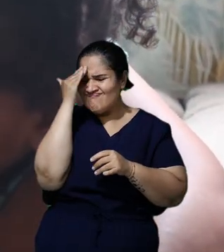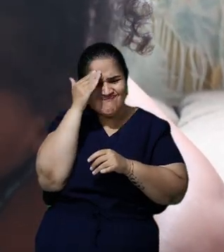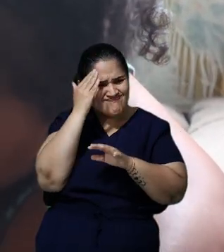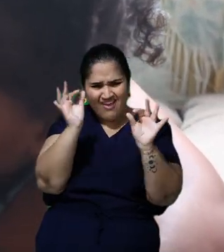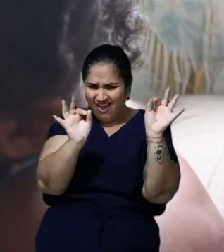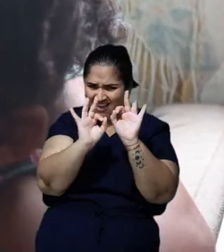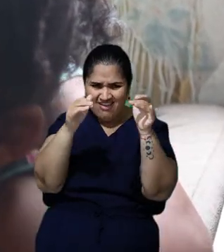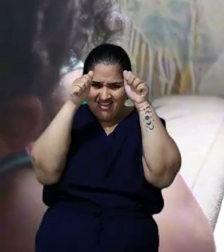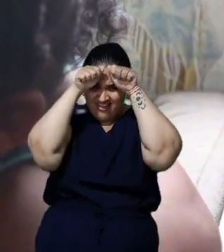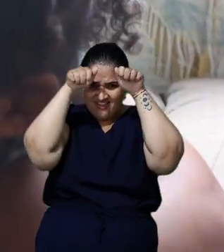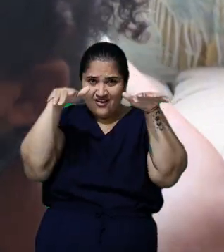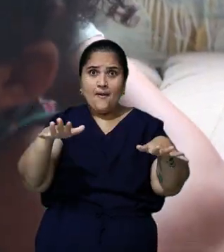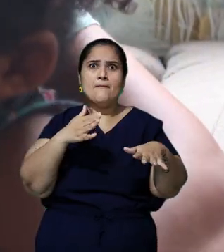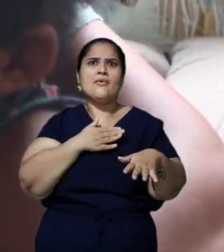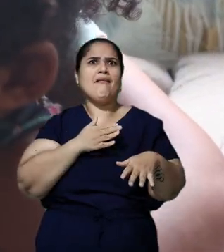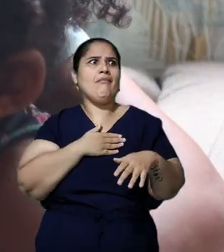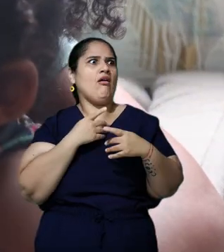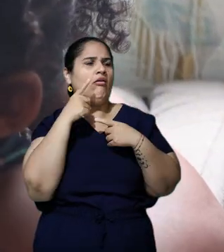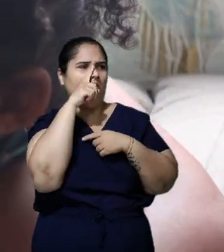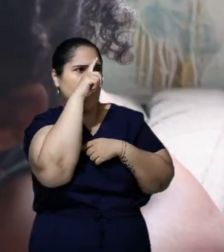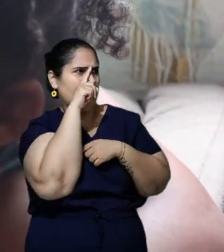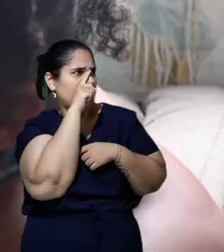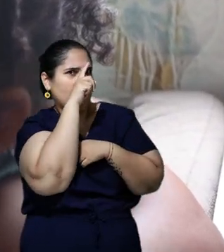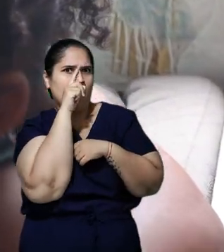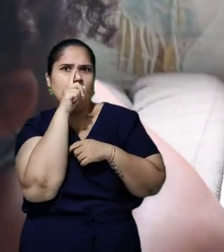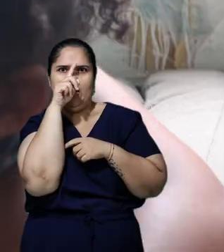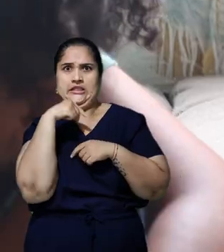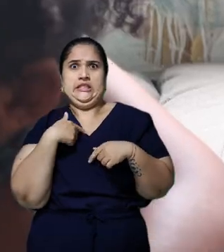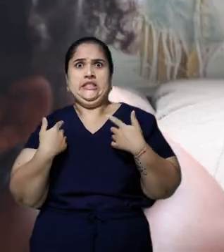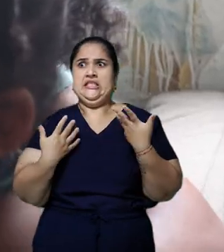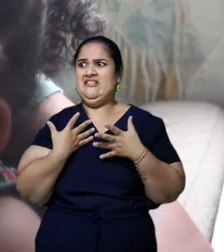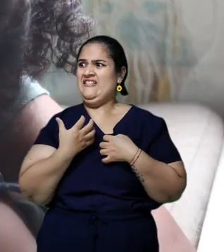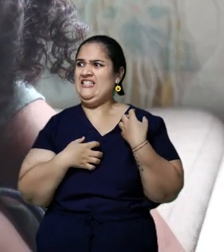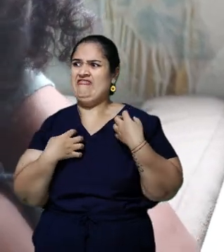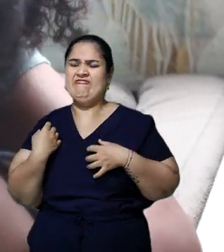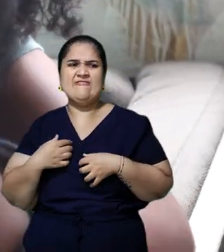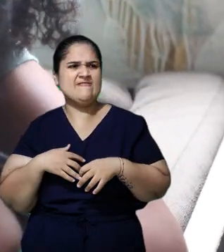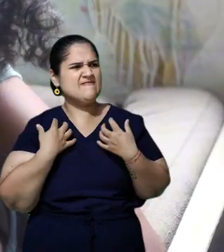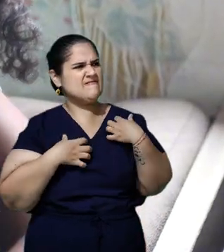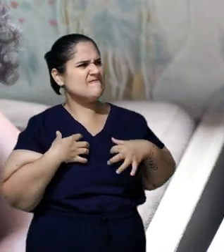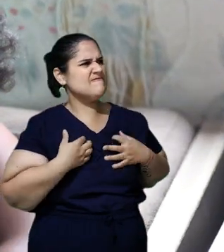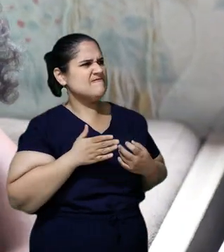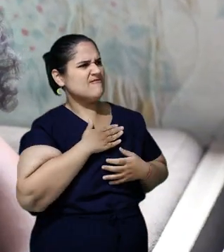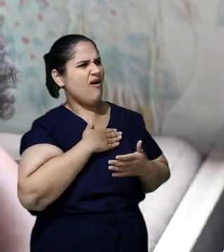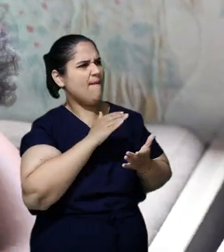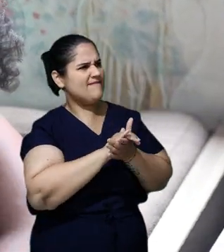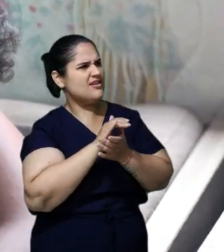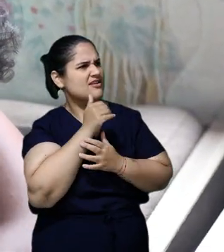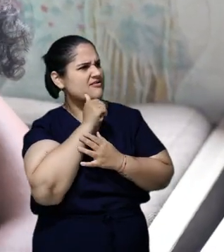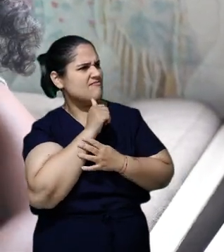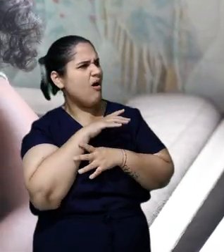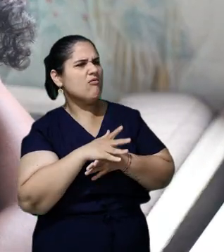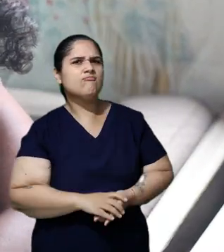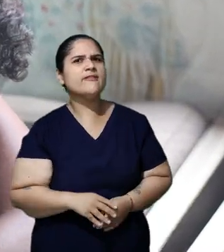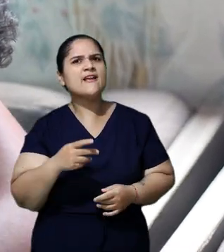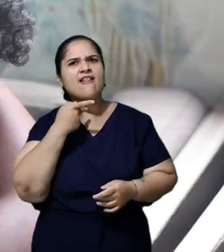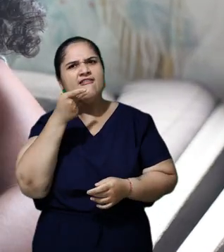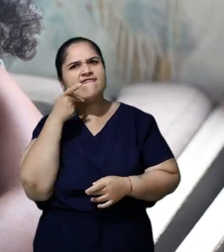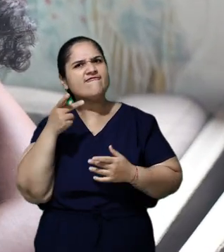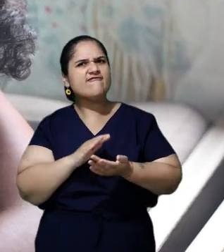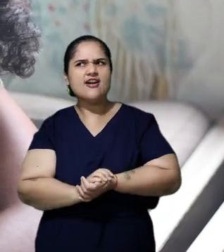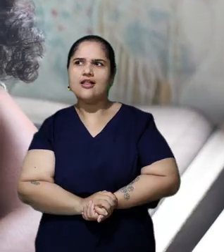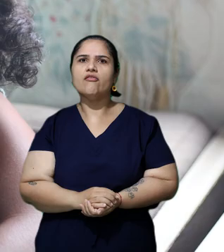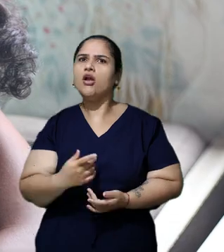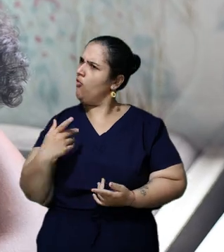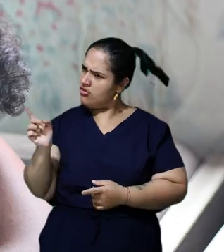na minha mente era uma coisa perigosa, né? E eu ficava chateado com minha esposa, que ela começava a falar isso. Eu ficava chateado, eu digo, não tem como minha filha